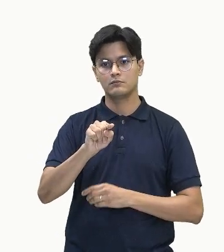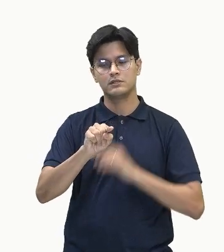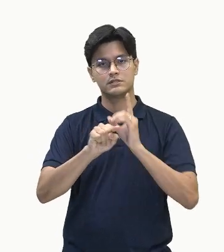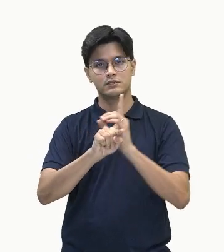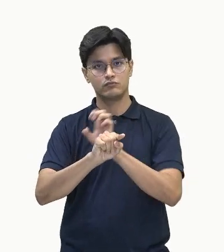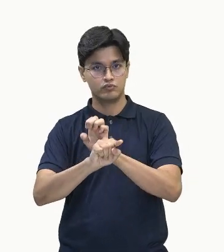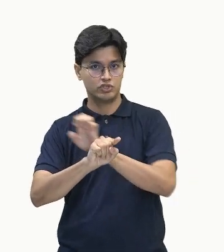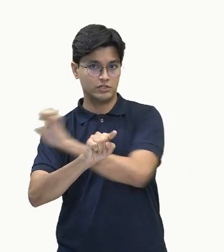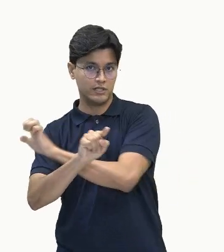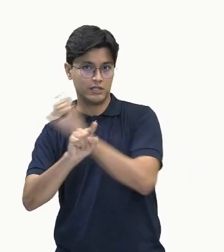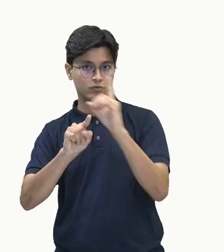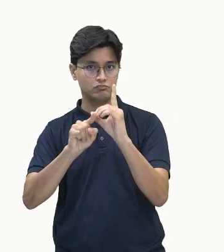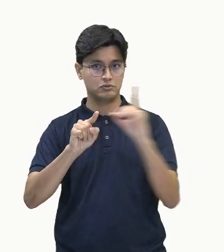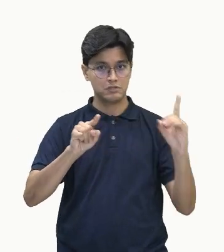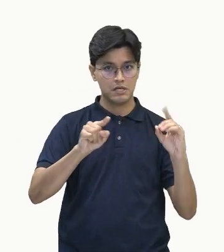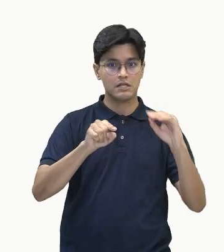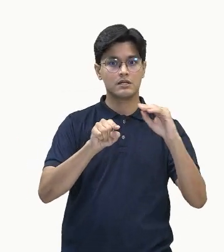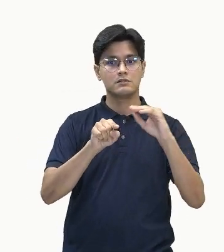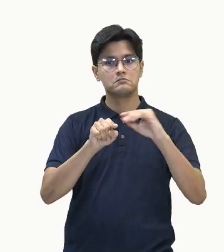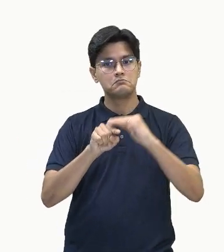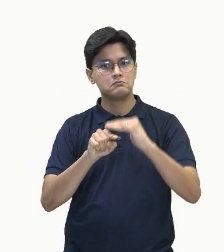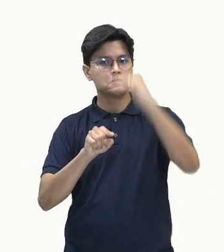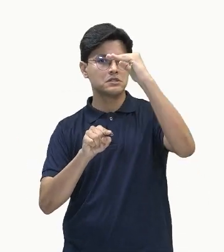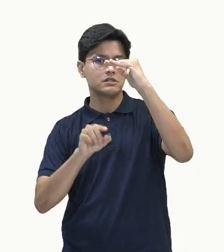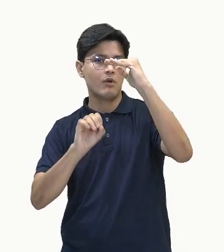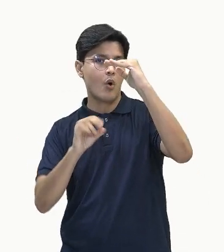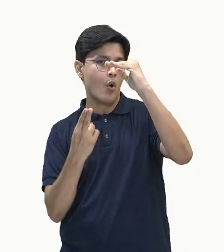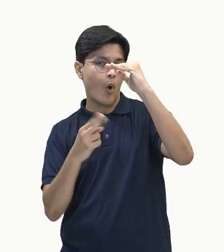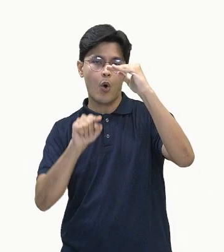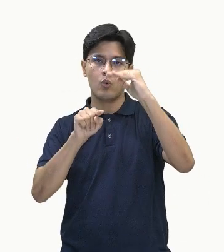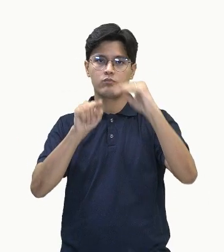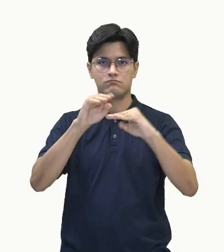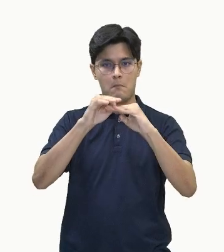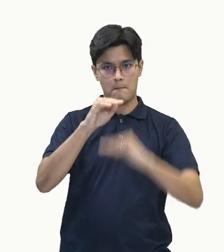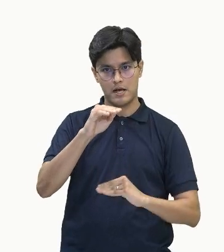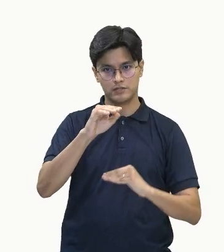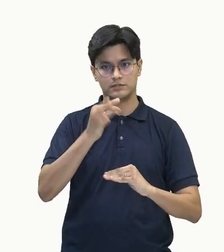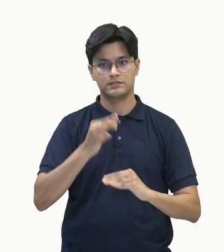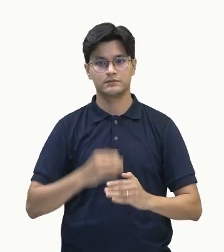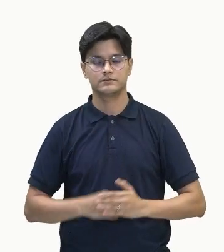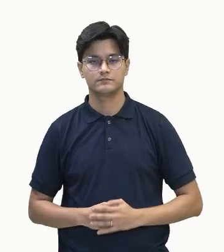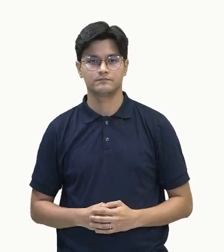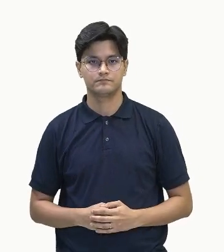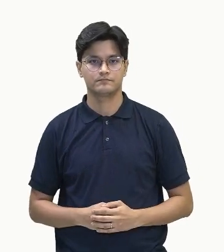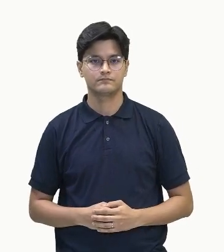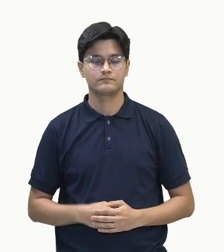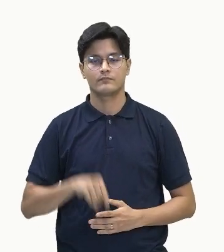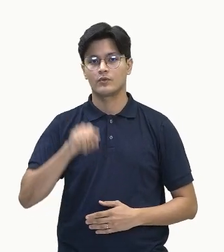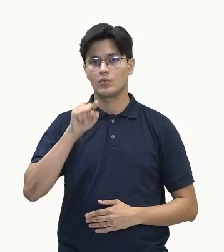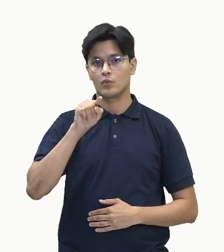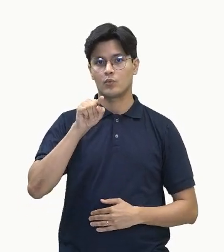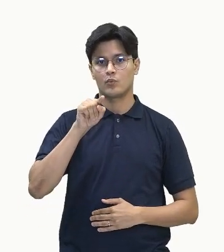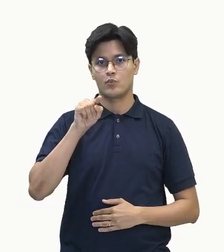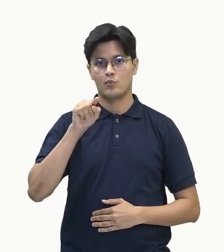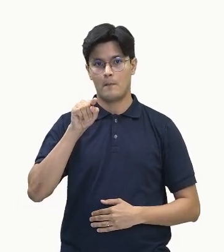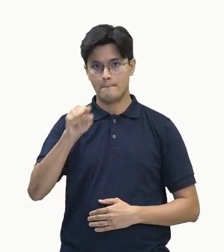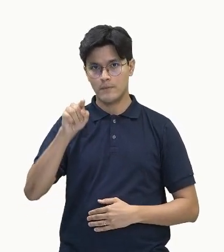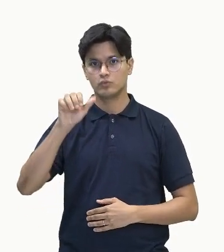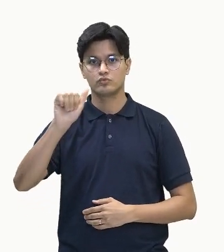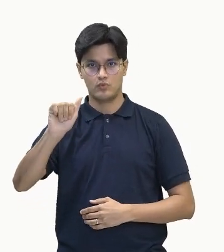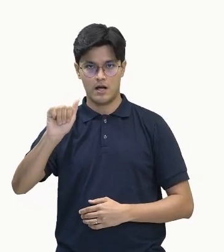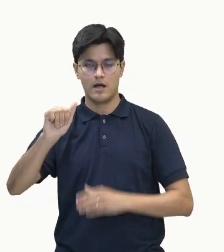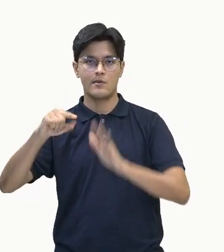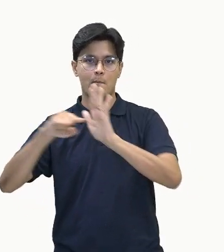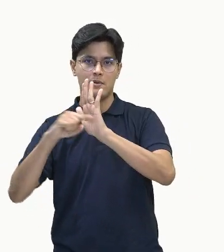para cima ou para baixo. Como esse ponto A, o valor do x é 4 negativo, então já sei